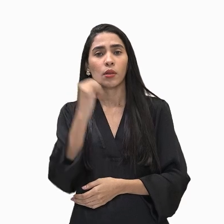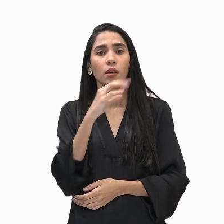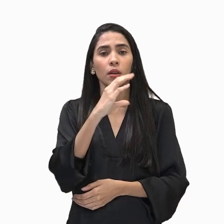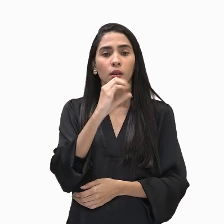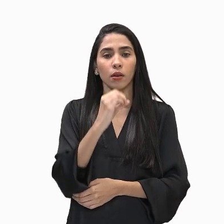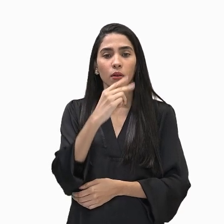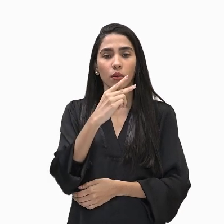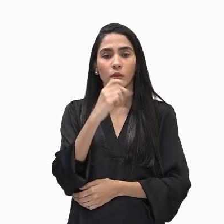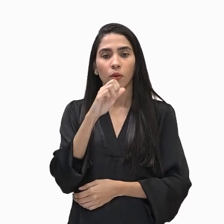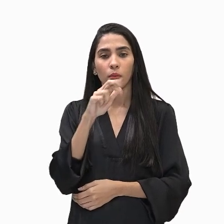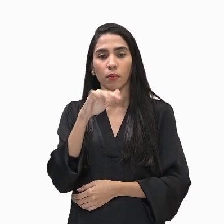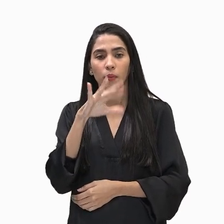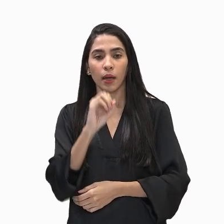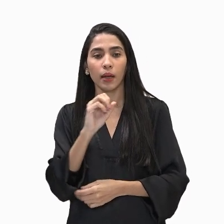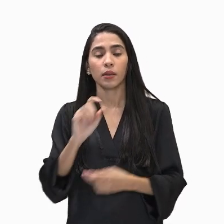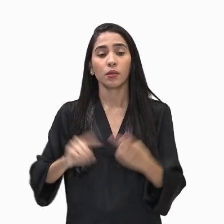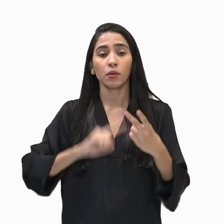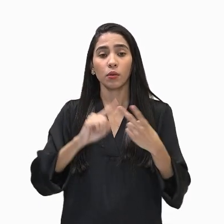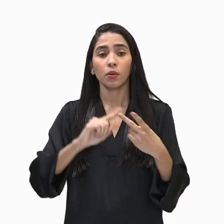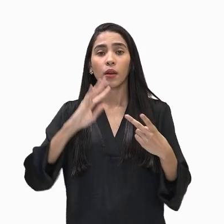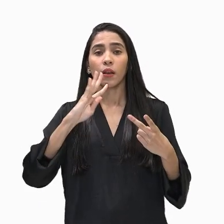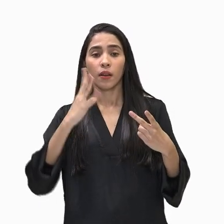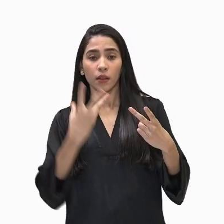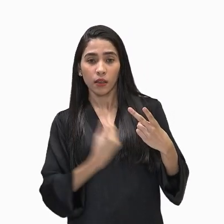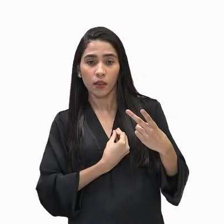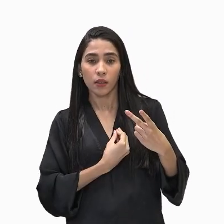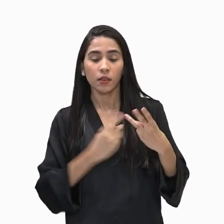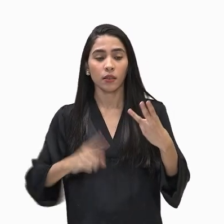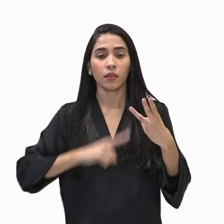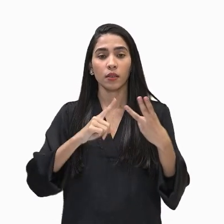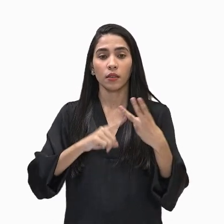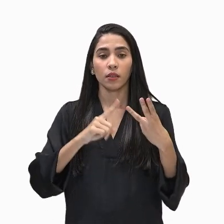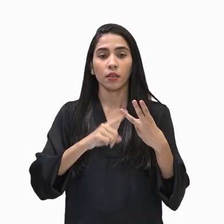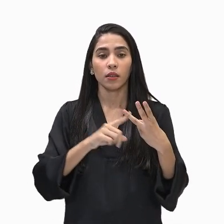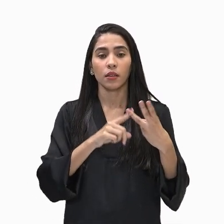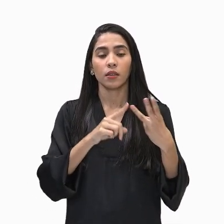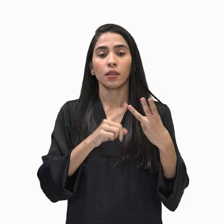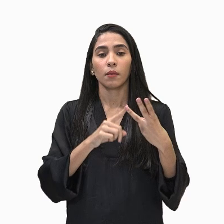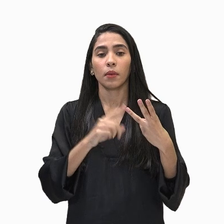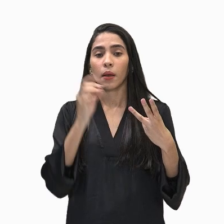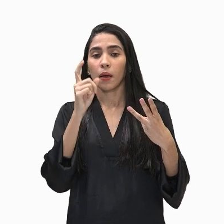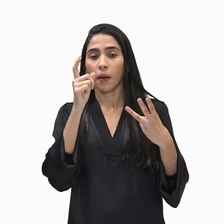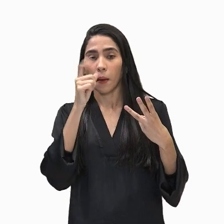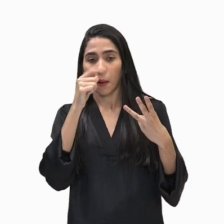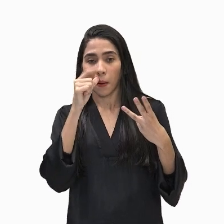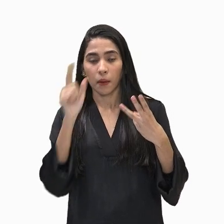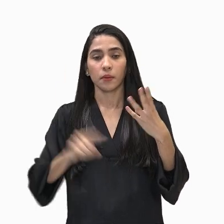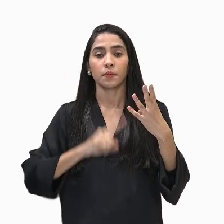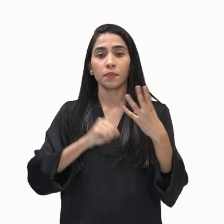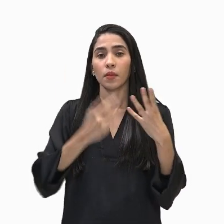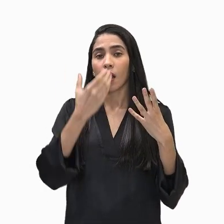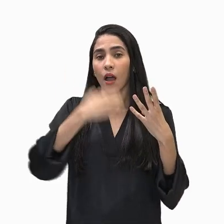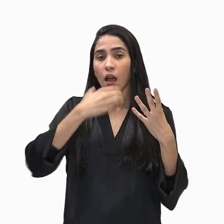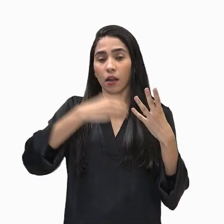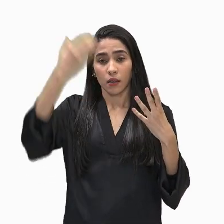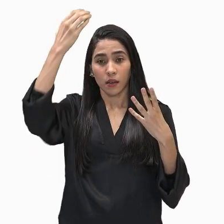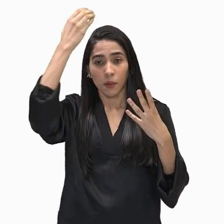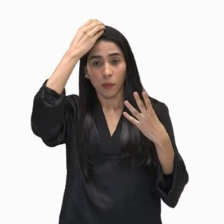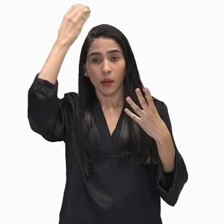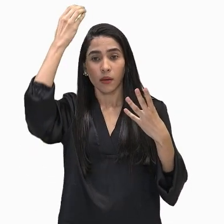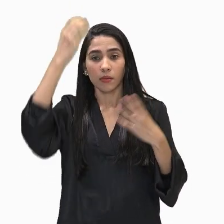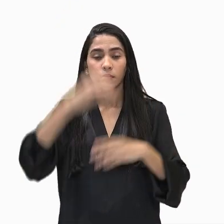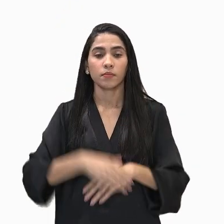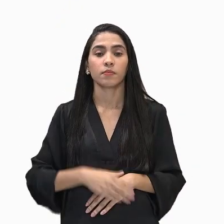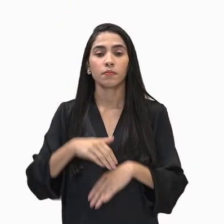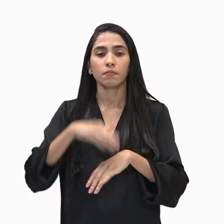bom? Galileu Galilei, Descartes, Isaac Newton, para citar alguns dos